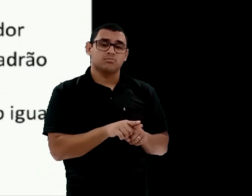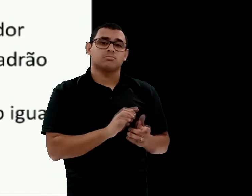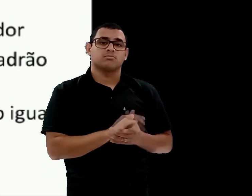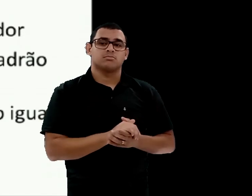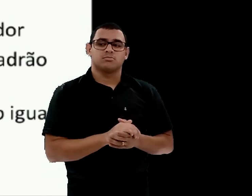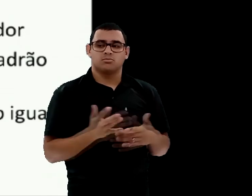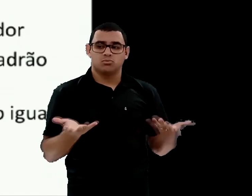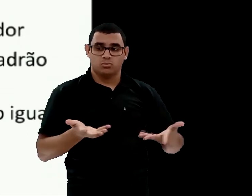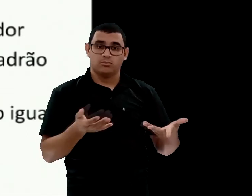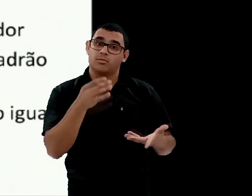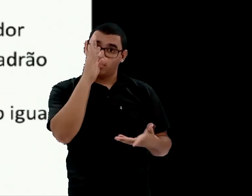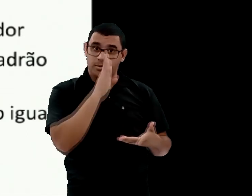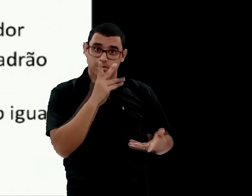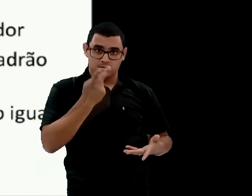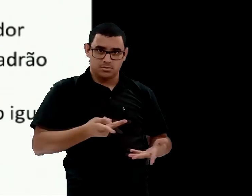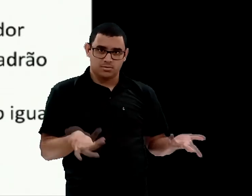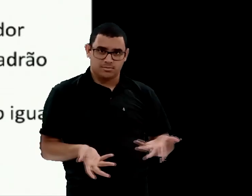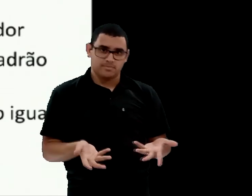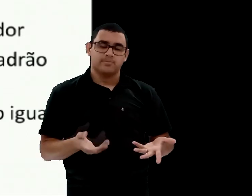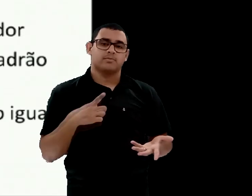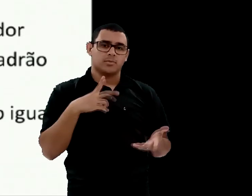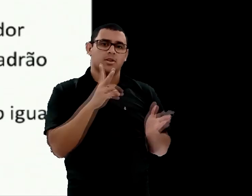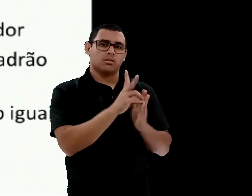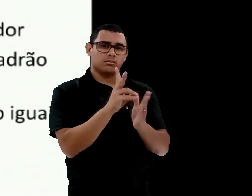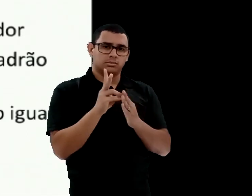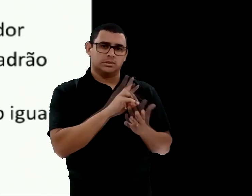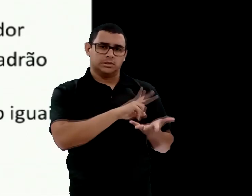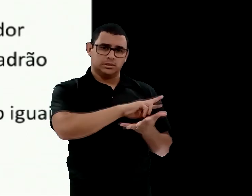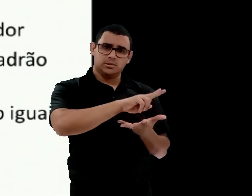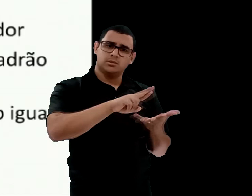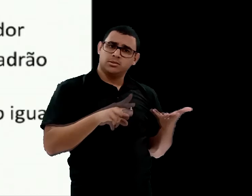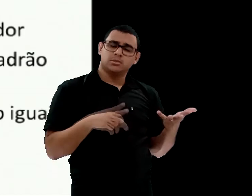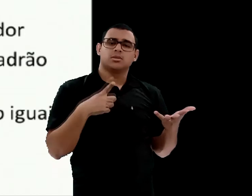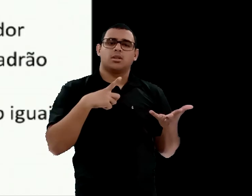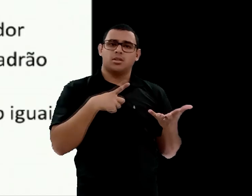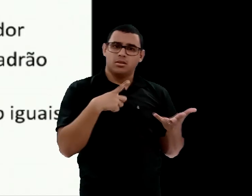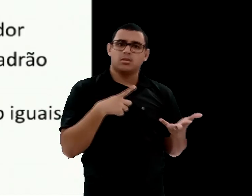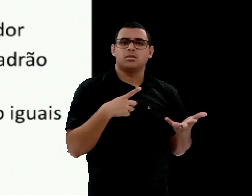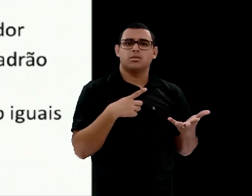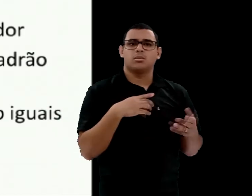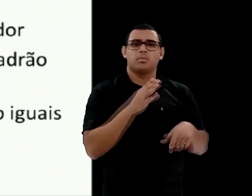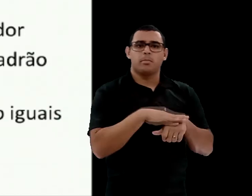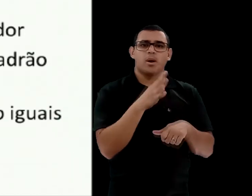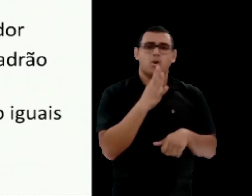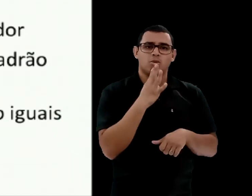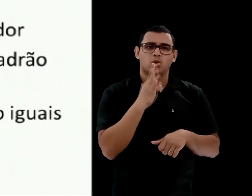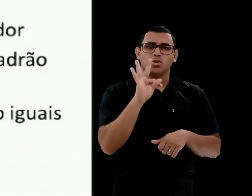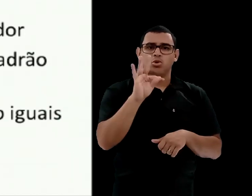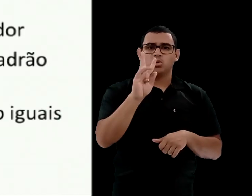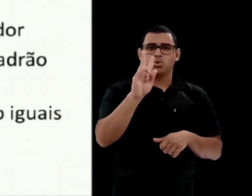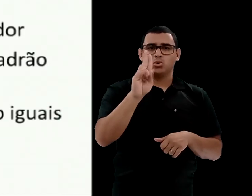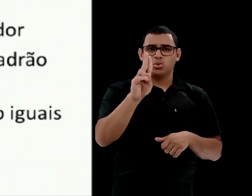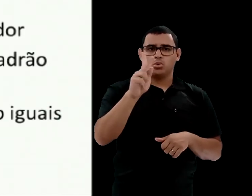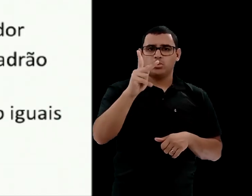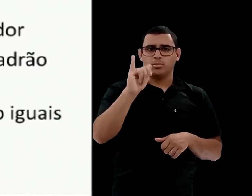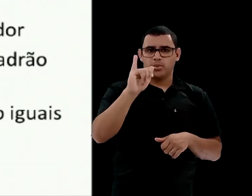povos que onde hoje é o Brasil, vários povos indígenas também com uma grande diversidade, e os mais conhecidos são